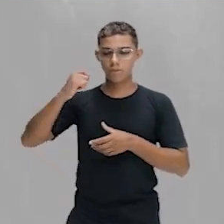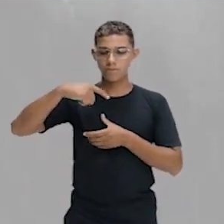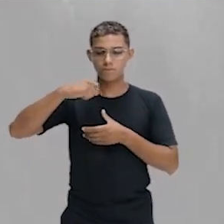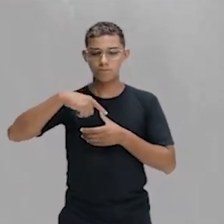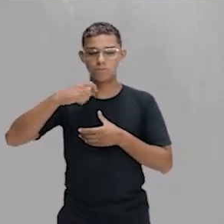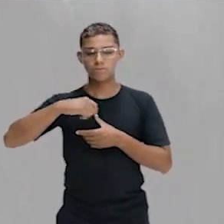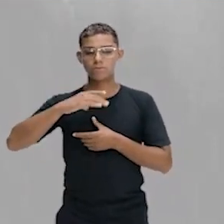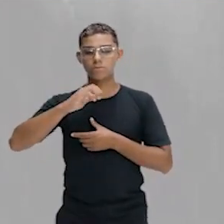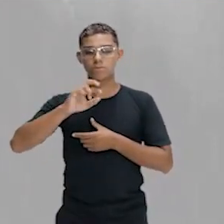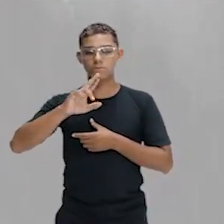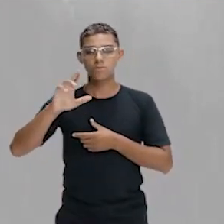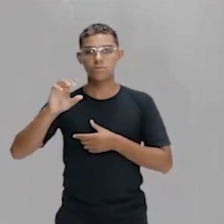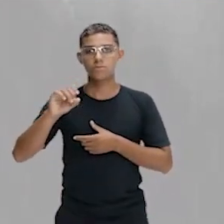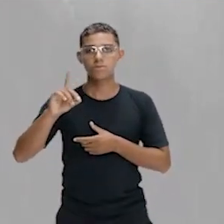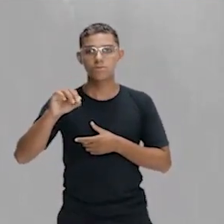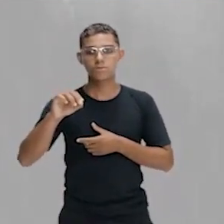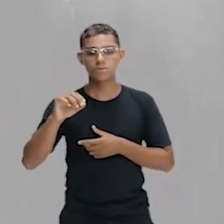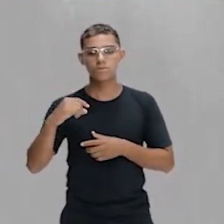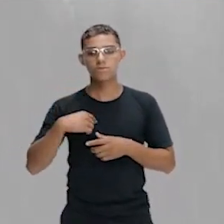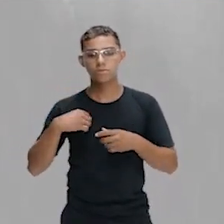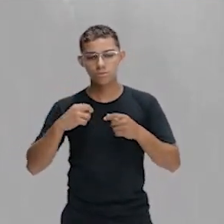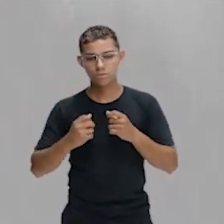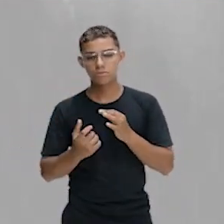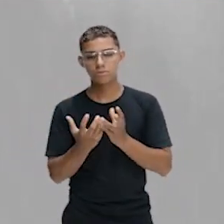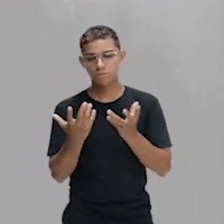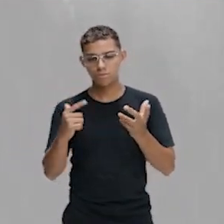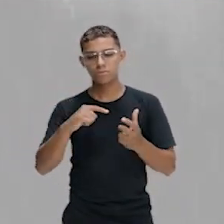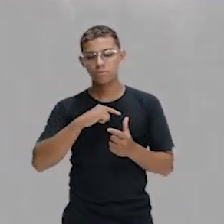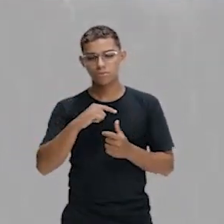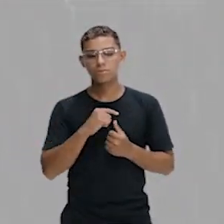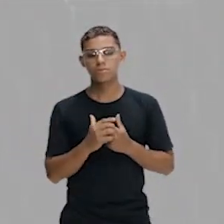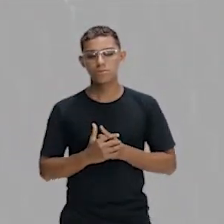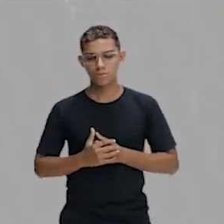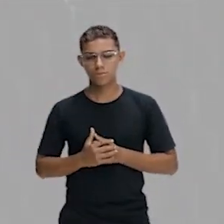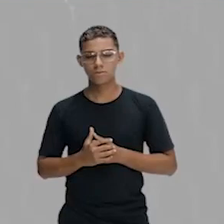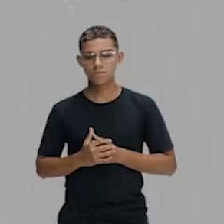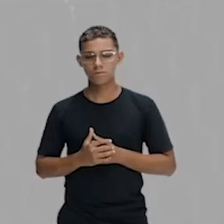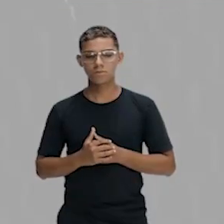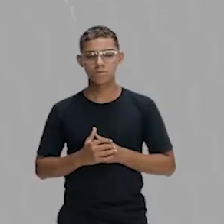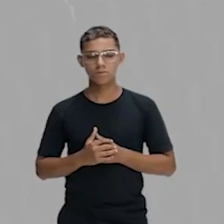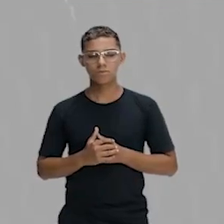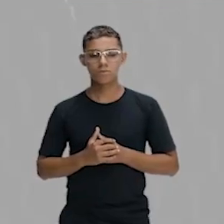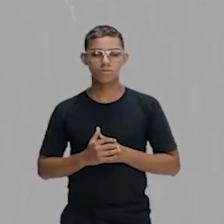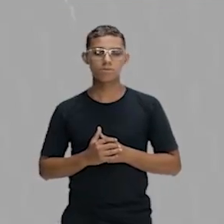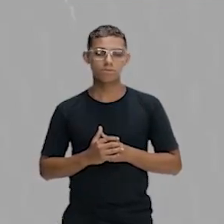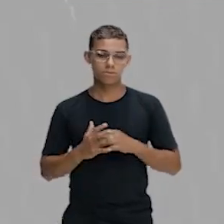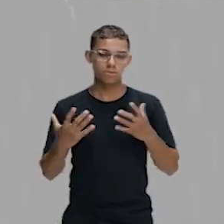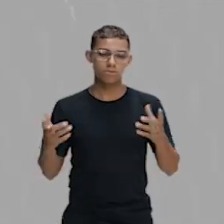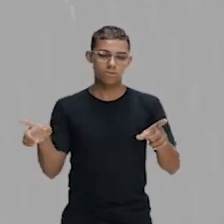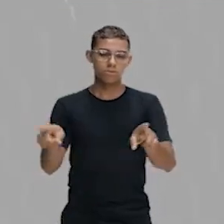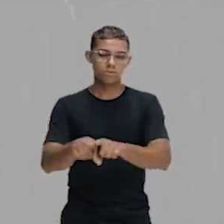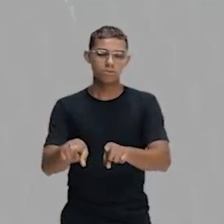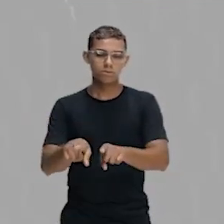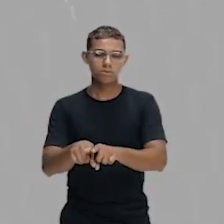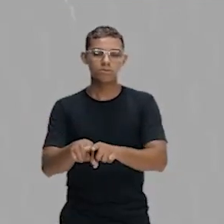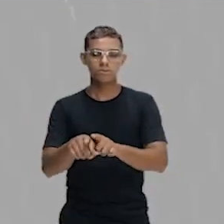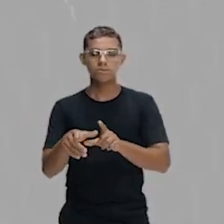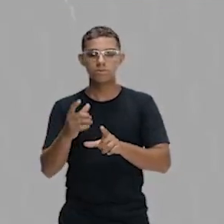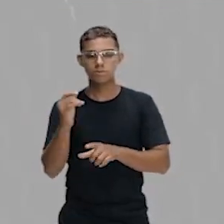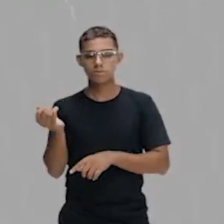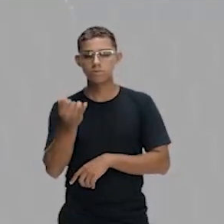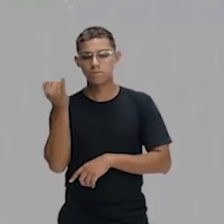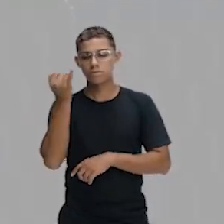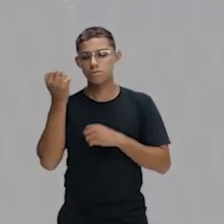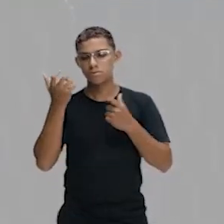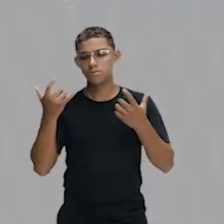aqui do cerrado, ela só germinou porque teve a quebra da dormência. Apesar de importante fator natural, o fogo também é provocado